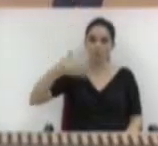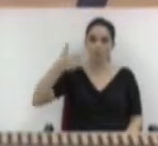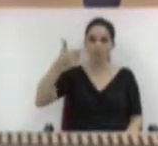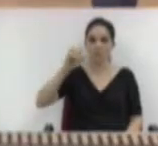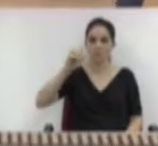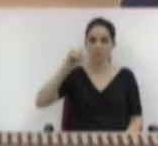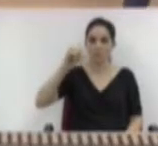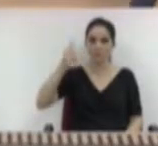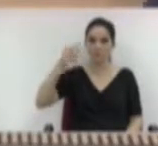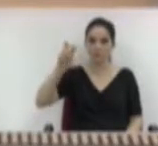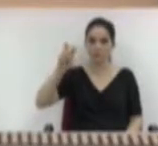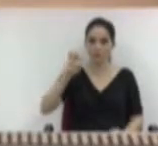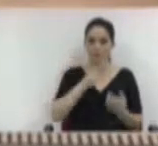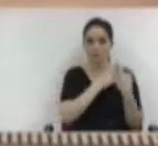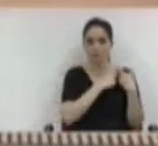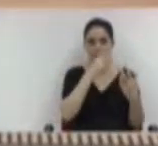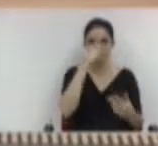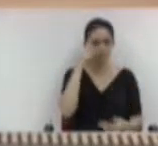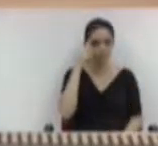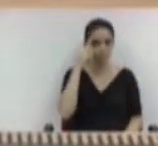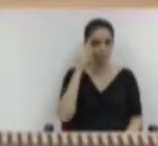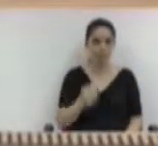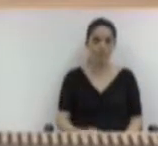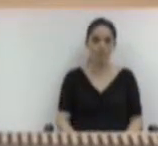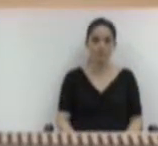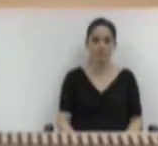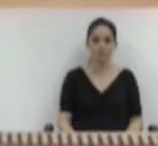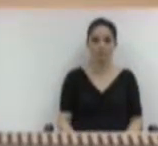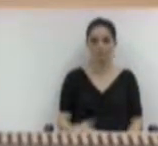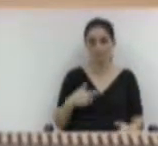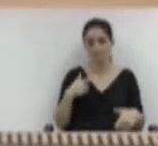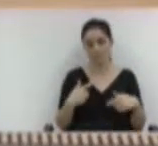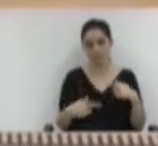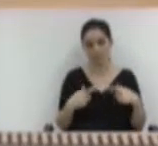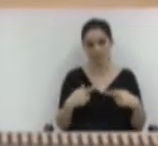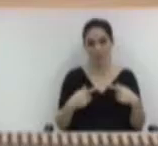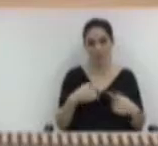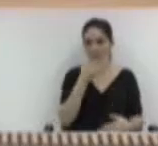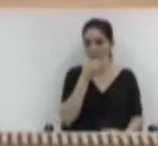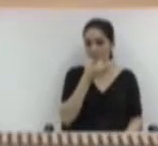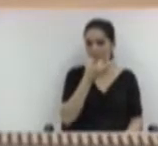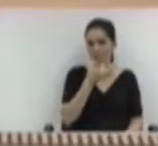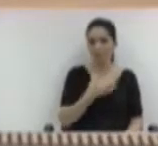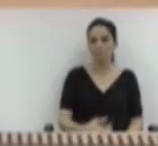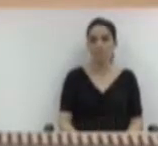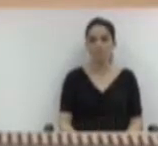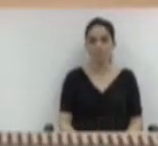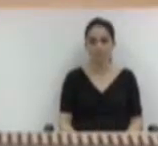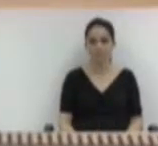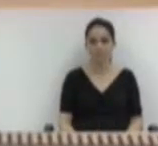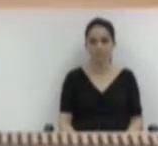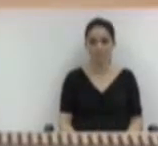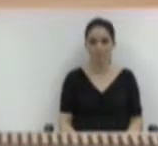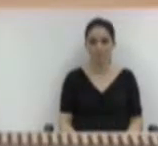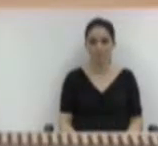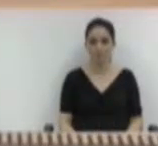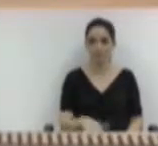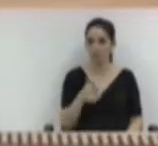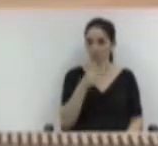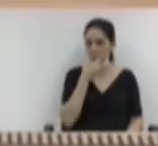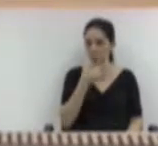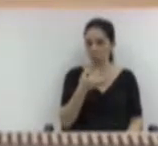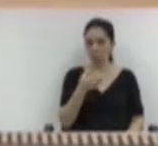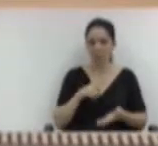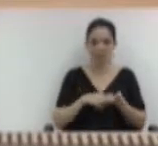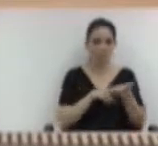922/2015. Autor, vereador doutor Júlio. O requerimento número 922 está em discussão. Não havendo